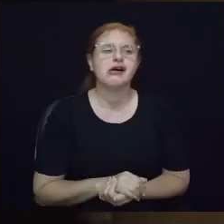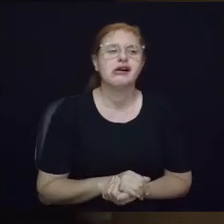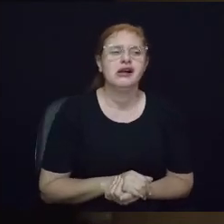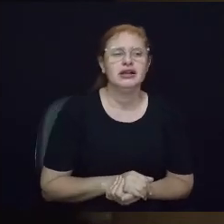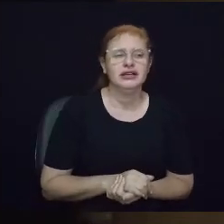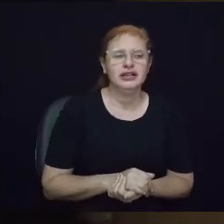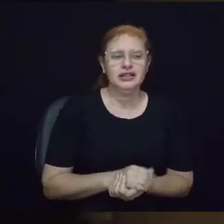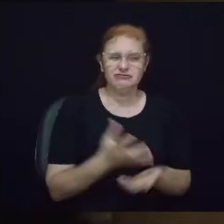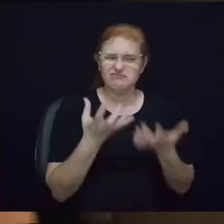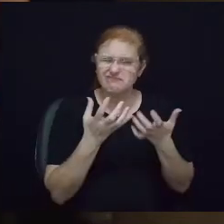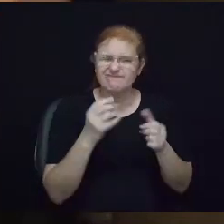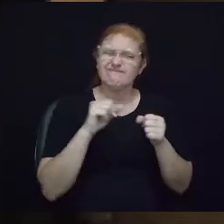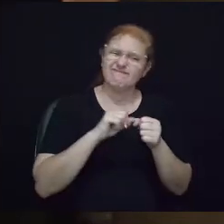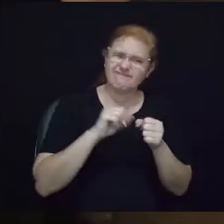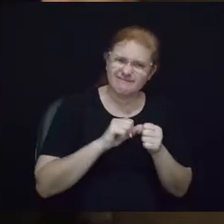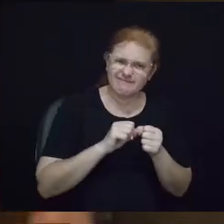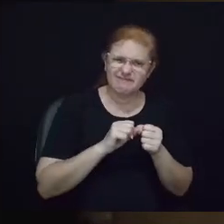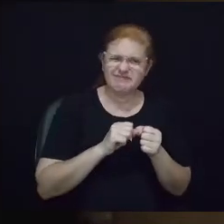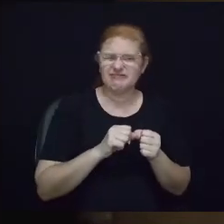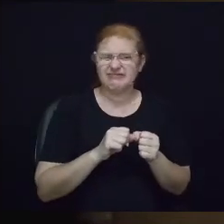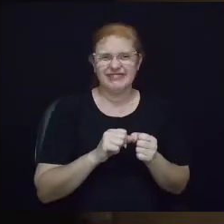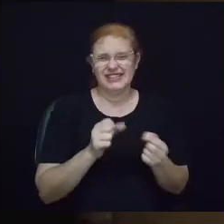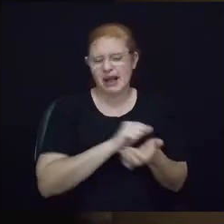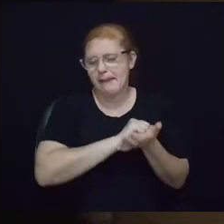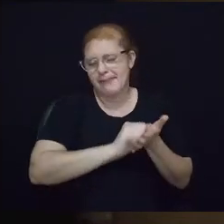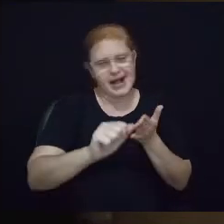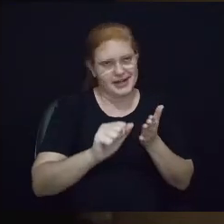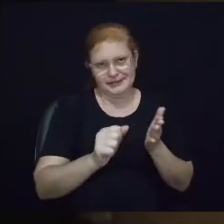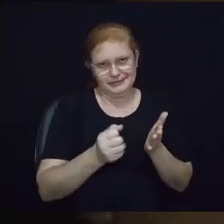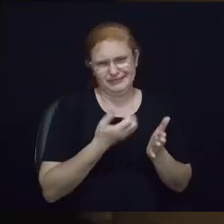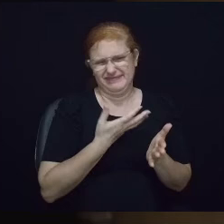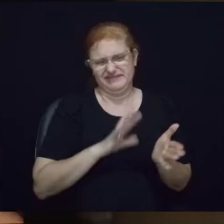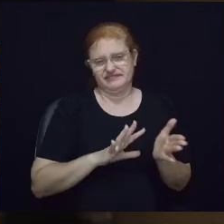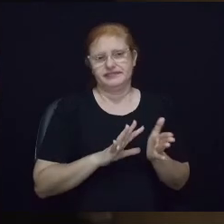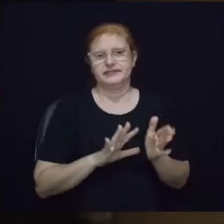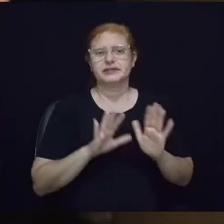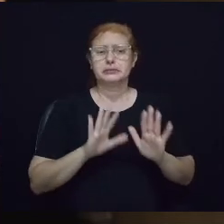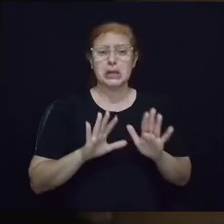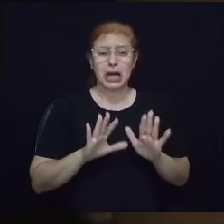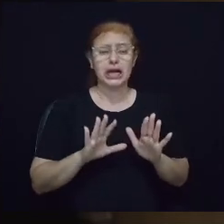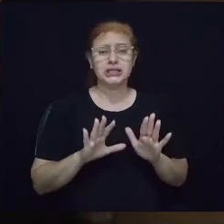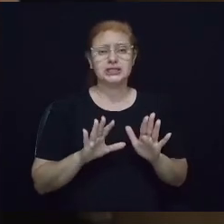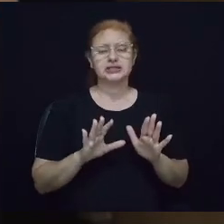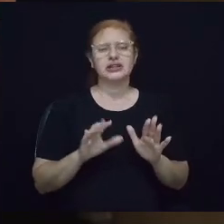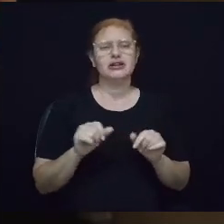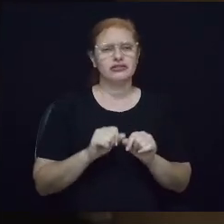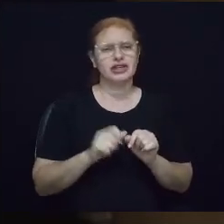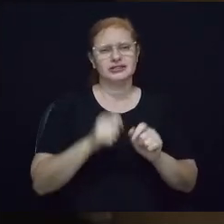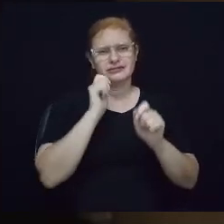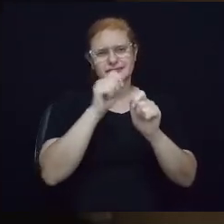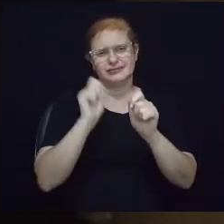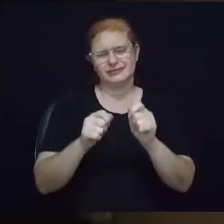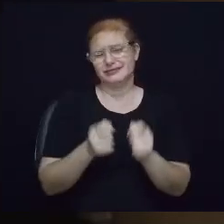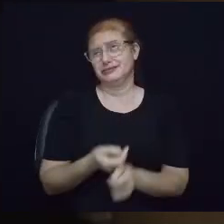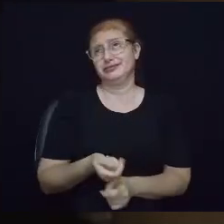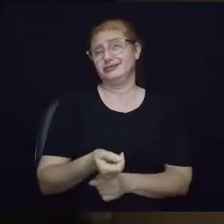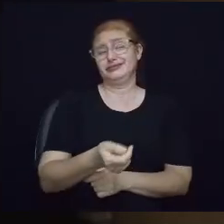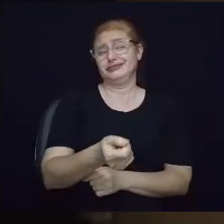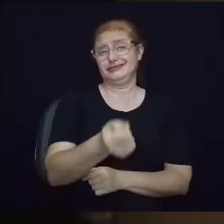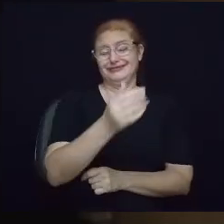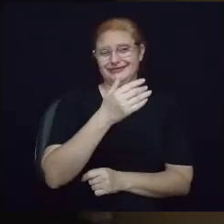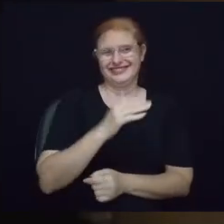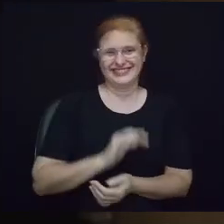ainda continua me interessando, senão eu já apago. Então, mas eu me vejo fazendo escultura forever, assim, sei